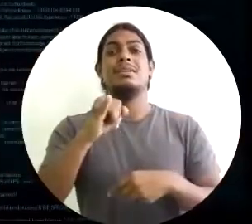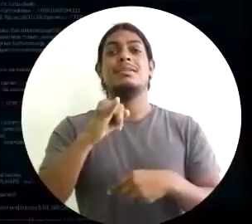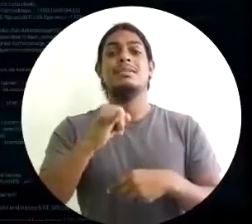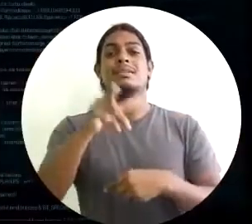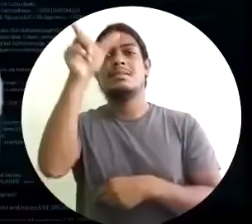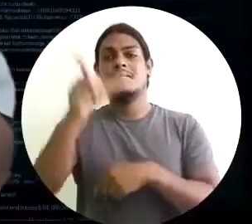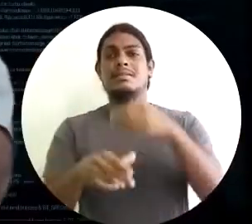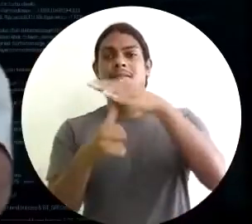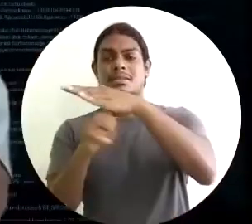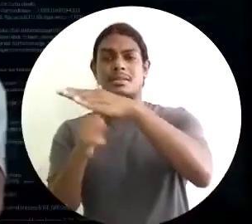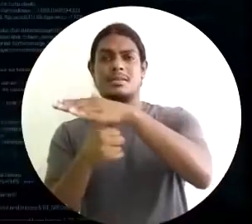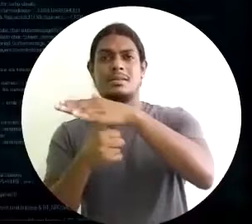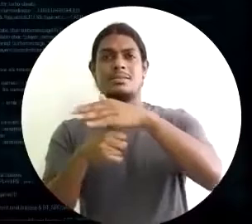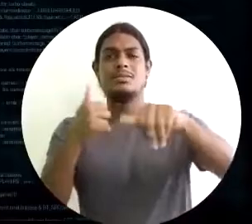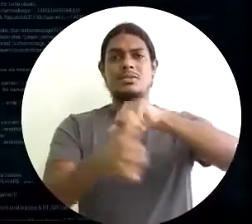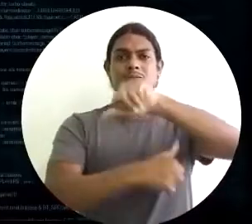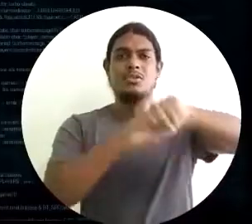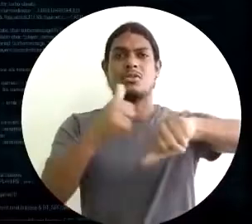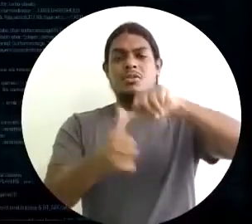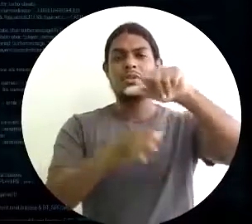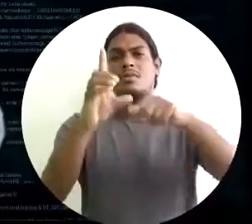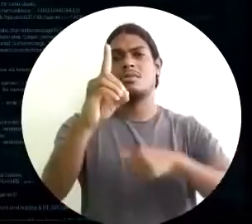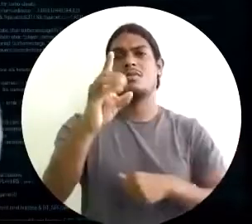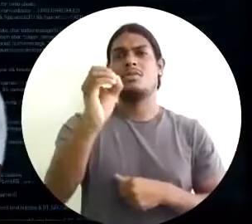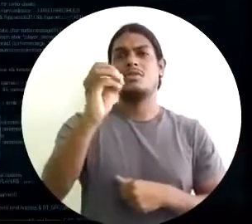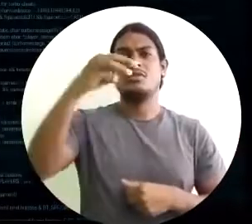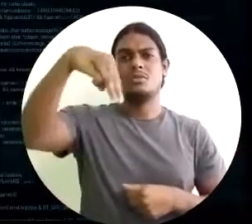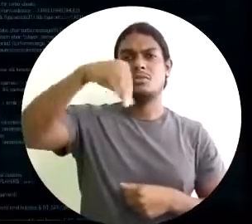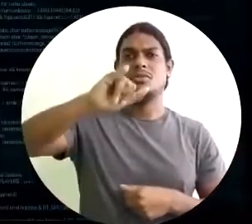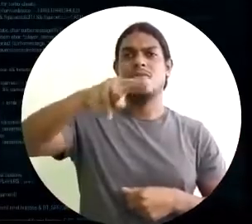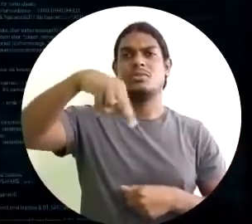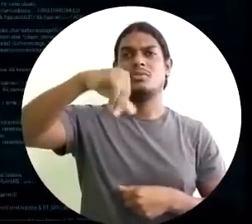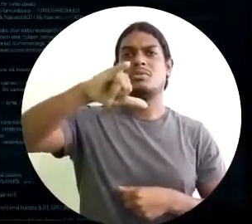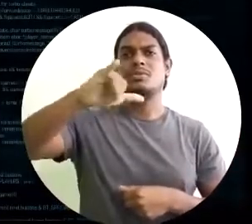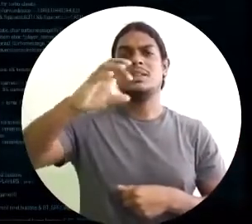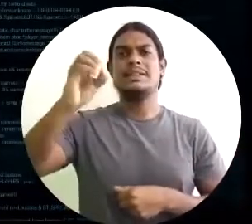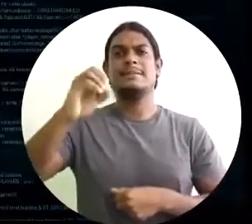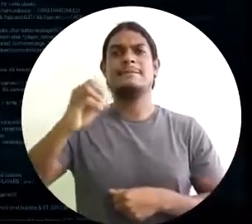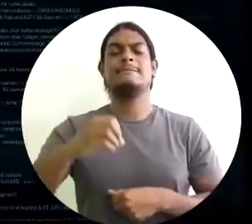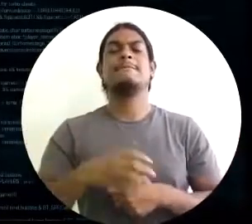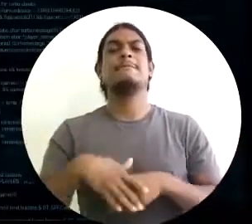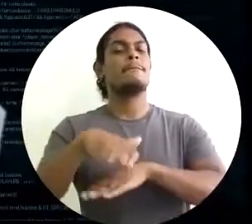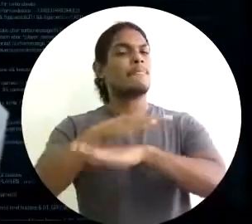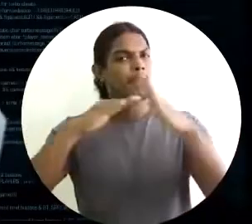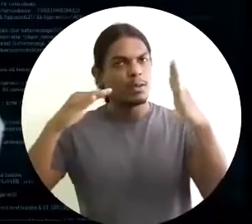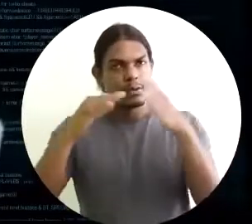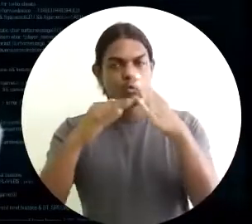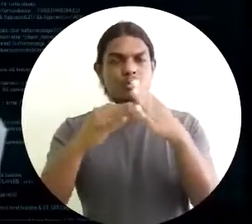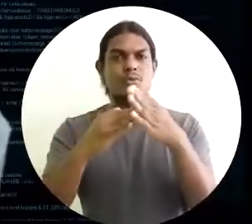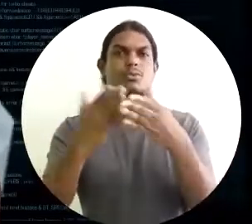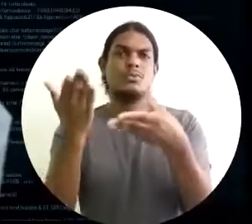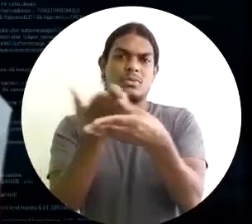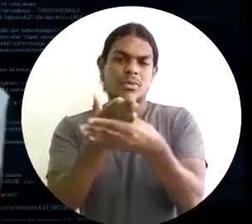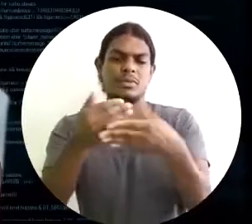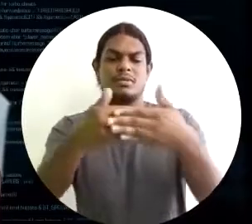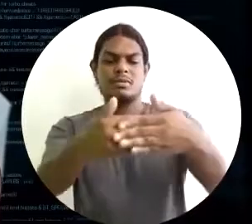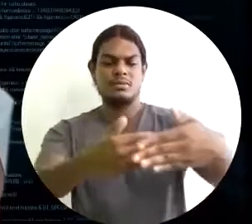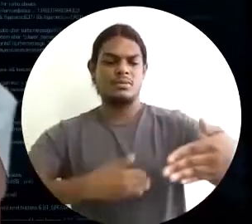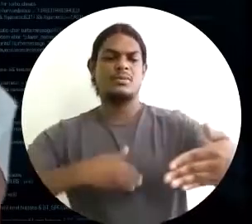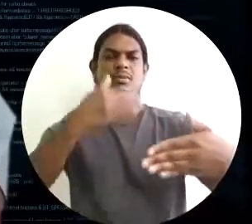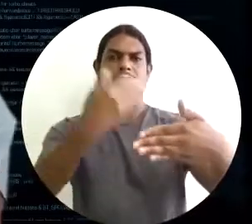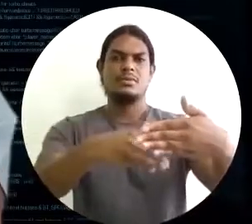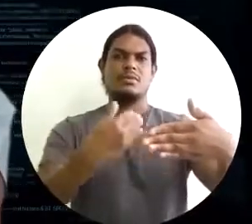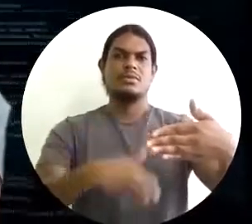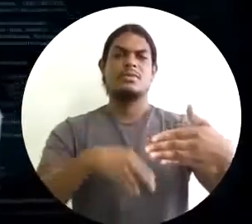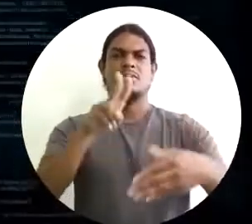não gostar do domínio que está, ou ter algum problema de domínio, ele precisa mudar. E então, todos os arquivos, todas